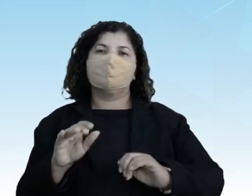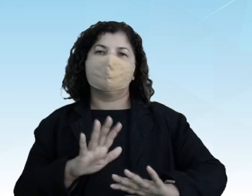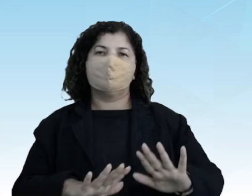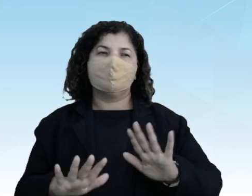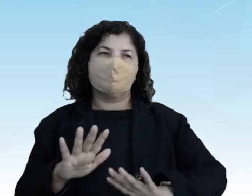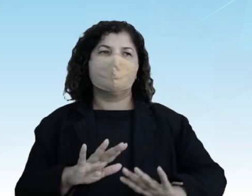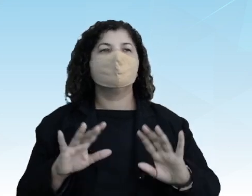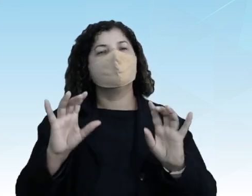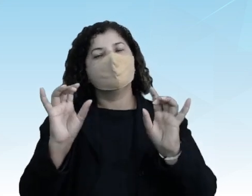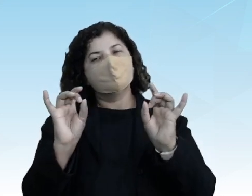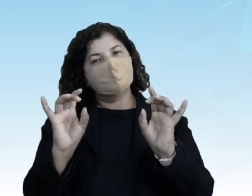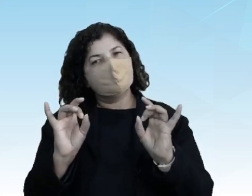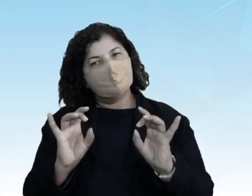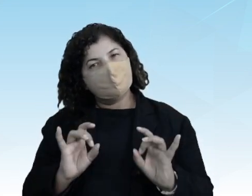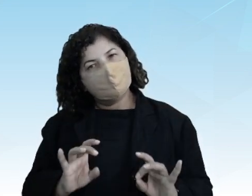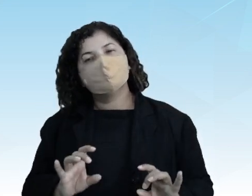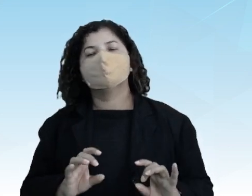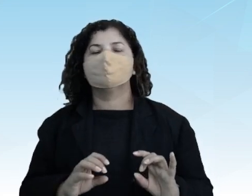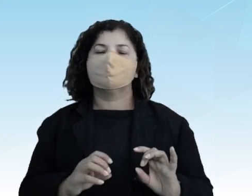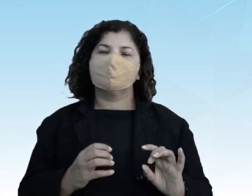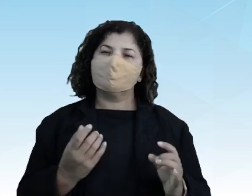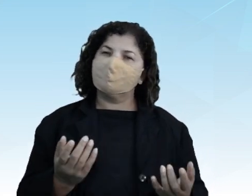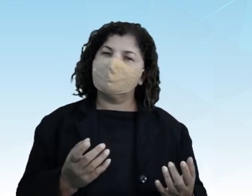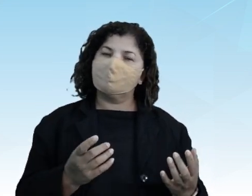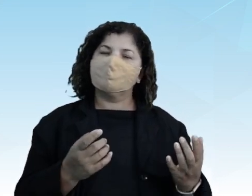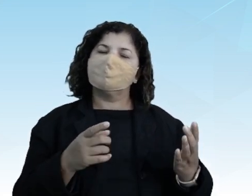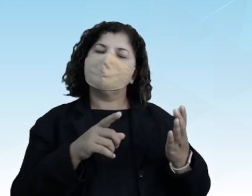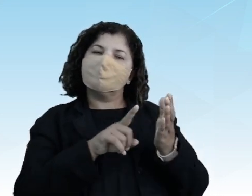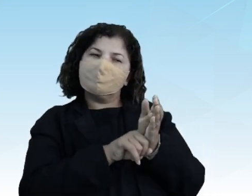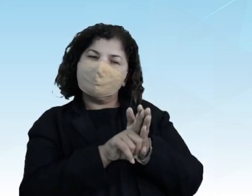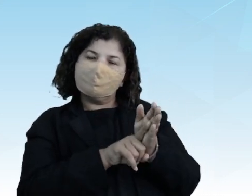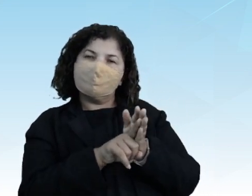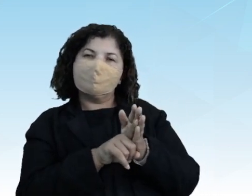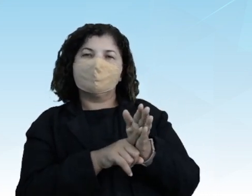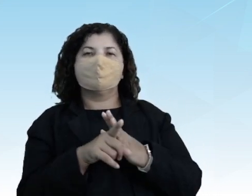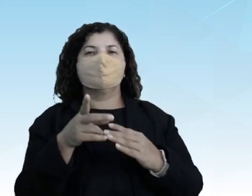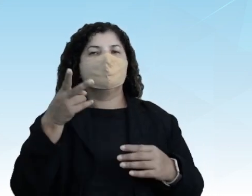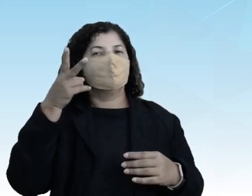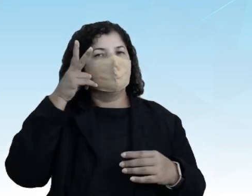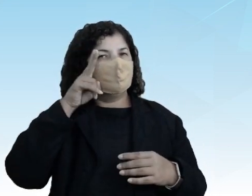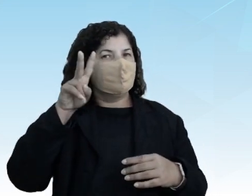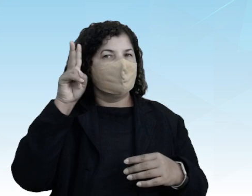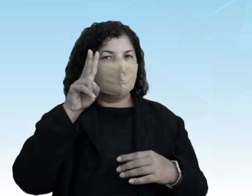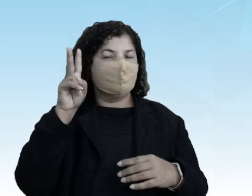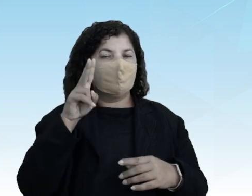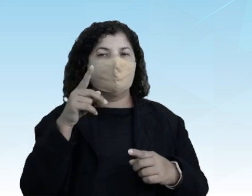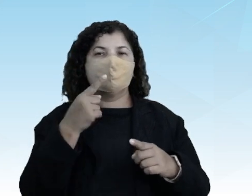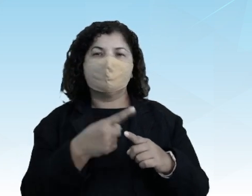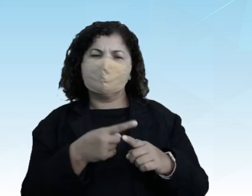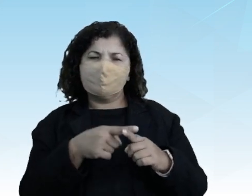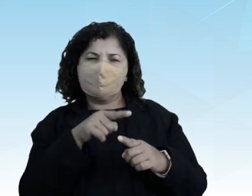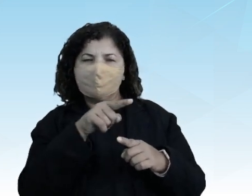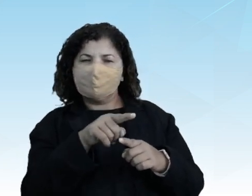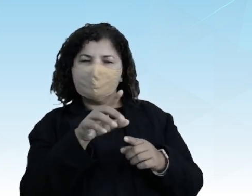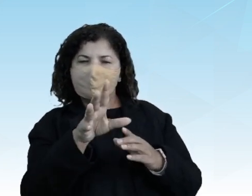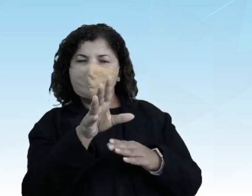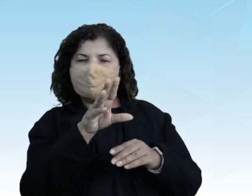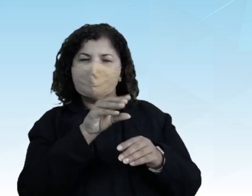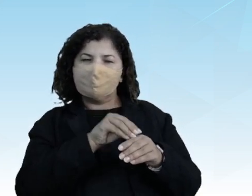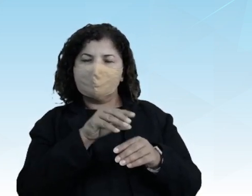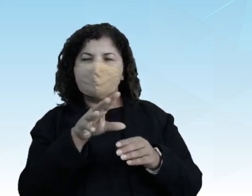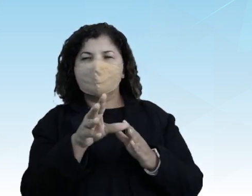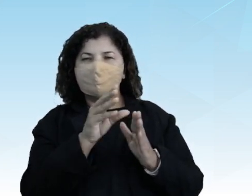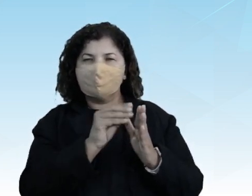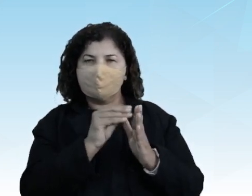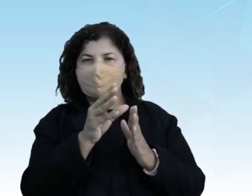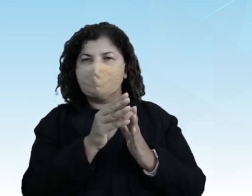especial com as fontes históricas, né? Pois são elas que darão sentido para o